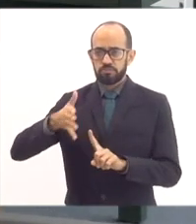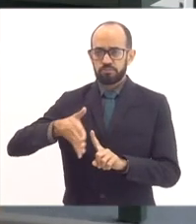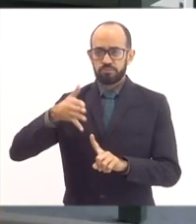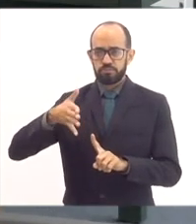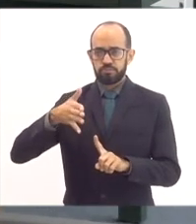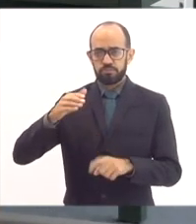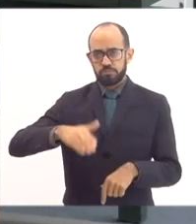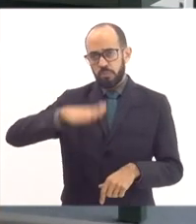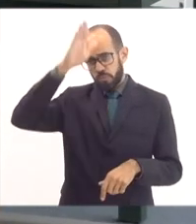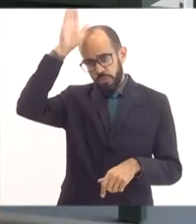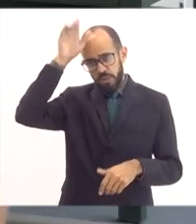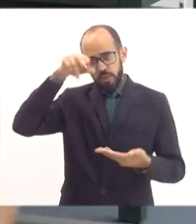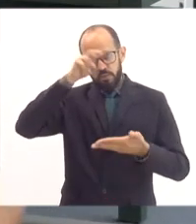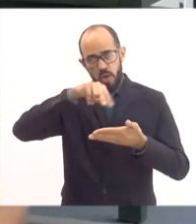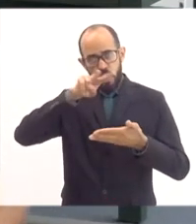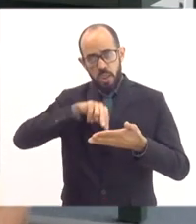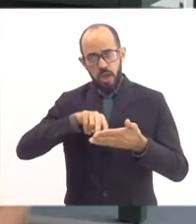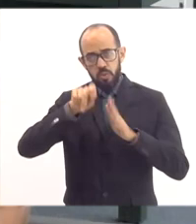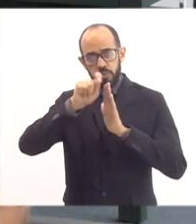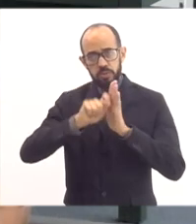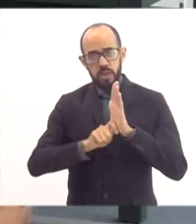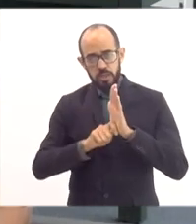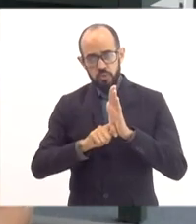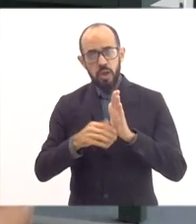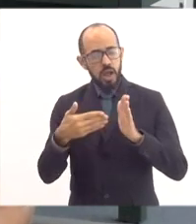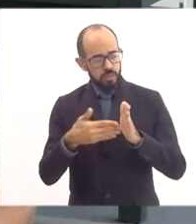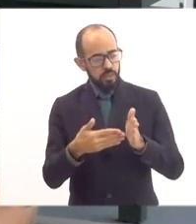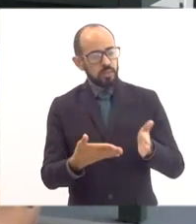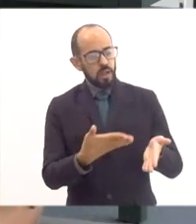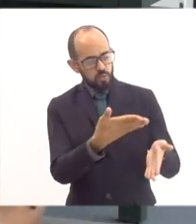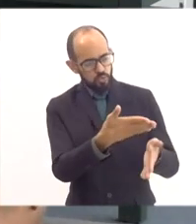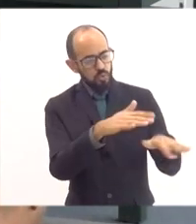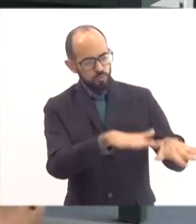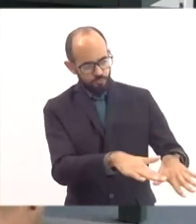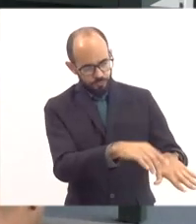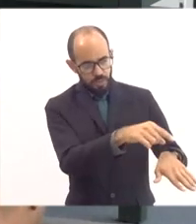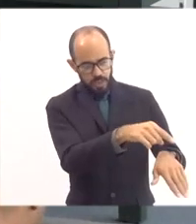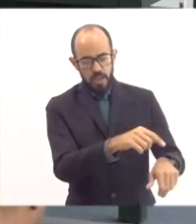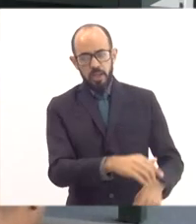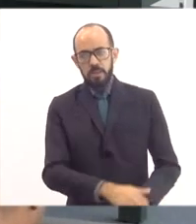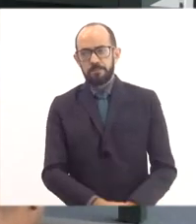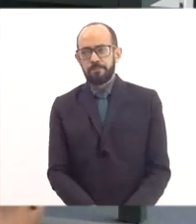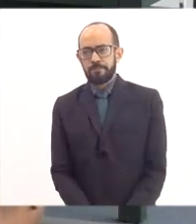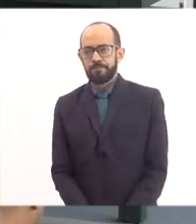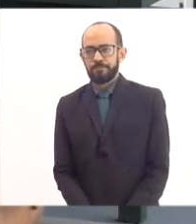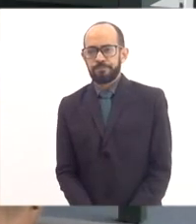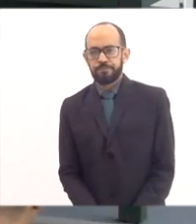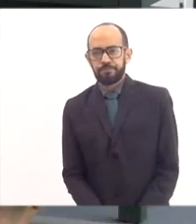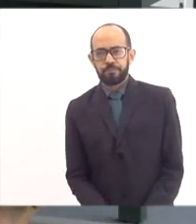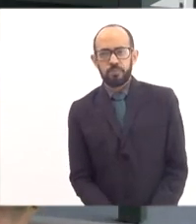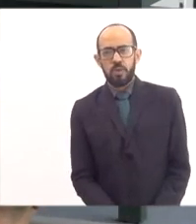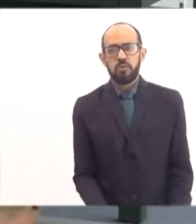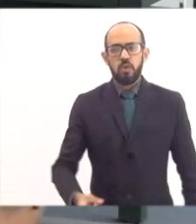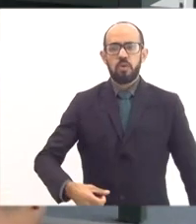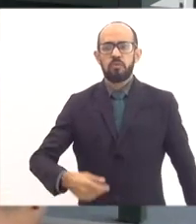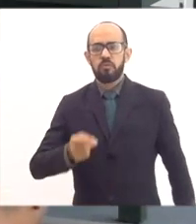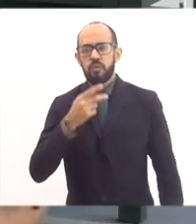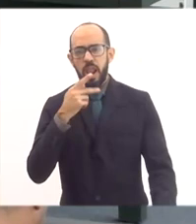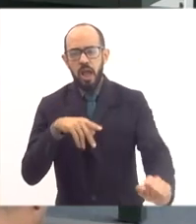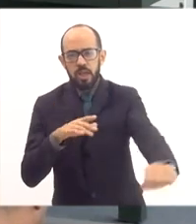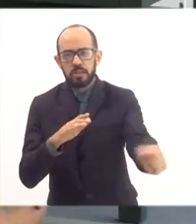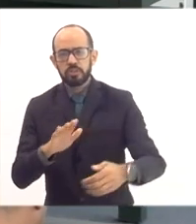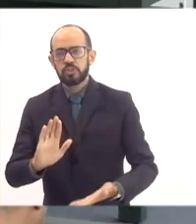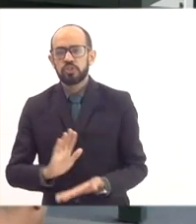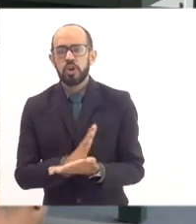leitura, enquanto ainda conto com a presença do senhor. Vou cantar aqui alguns concursos